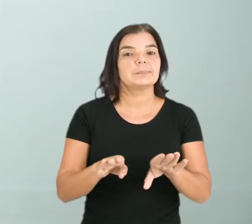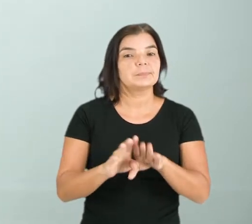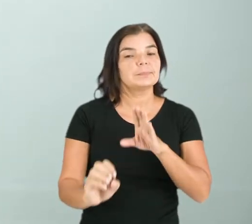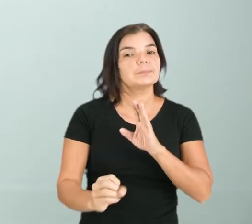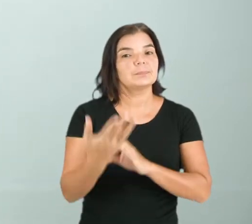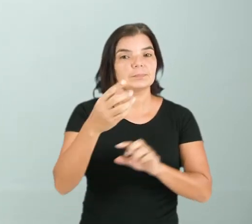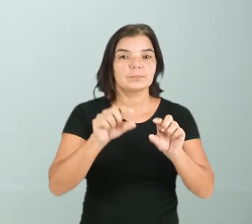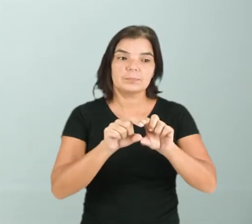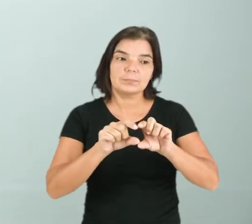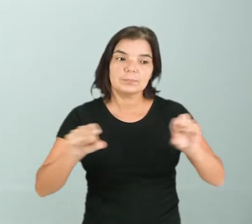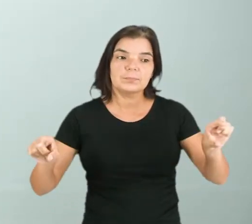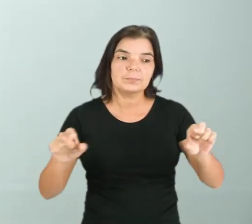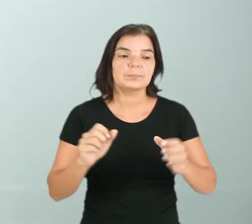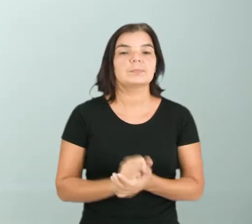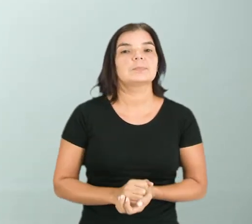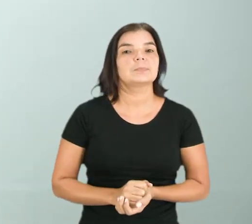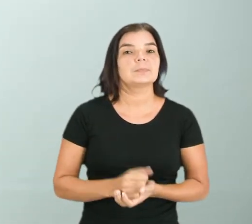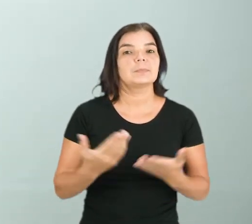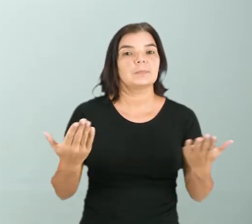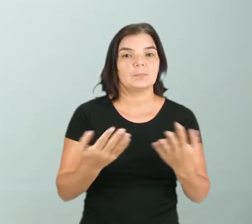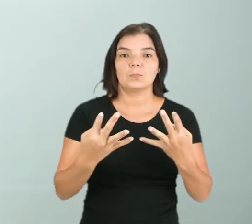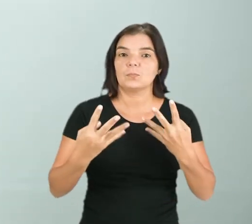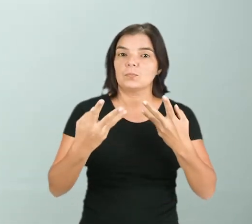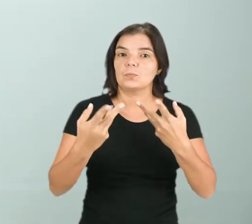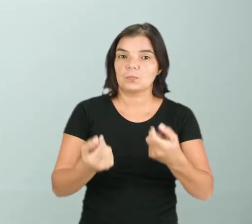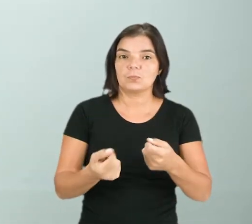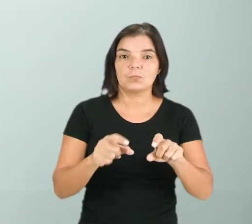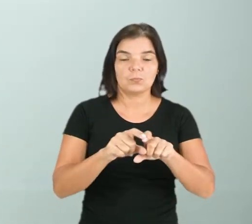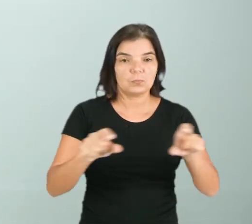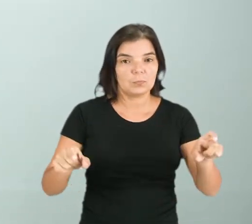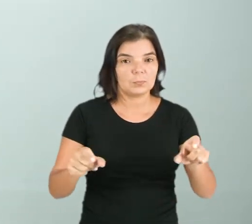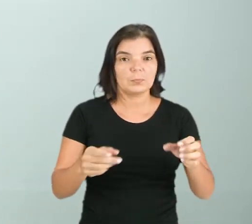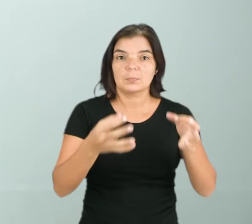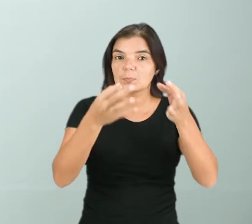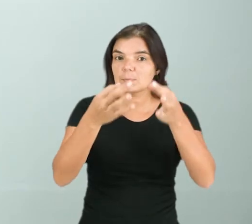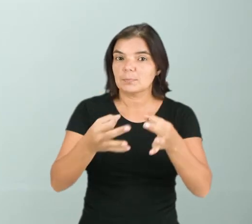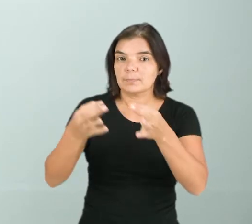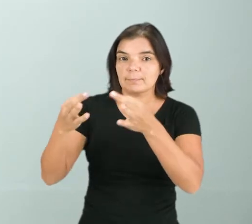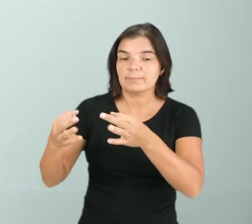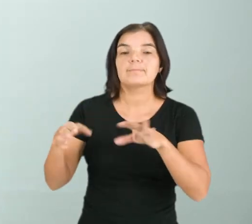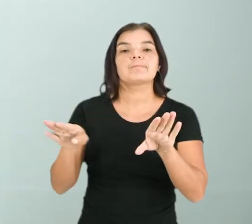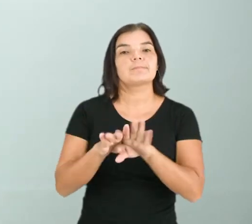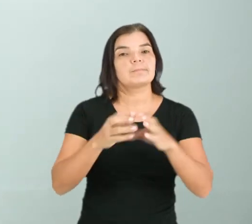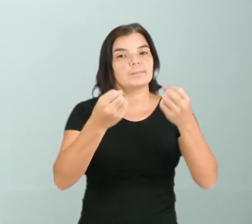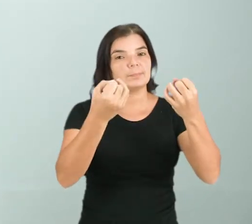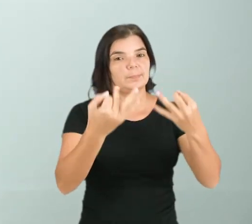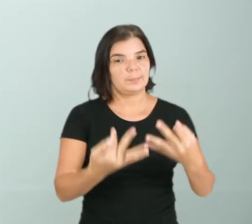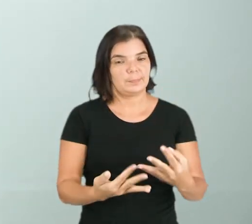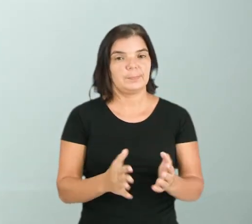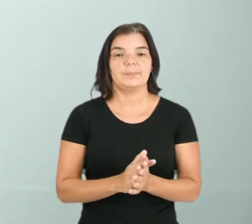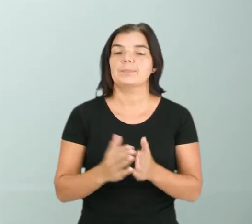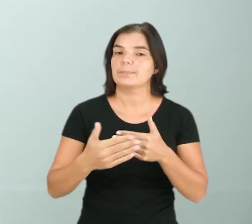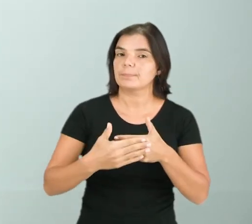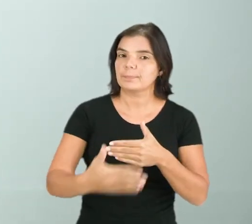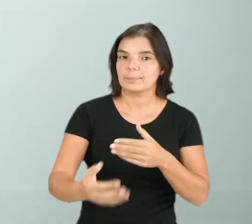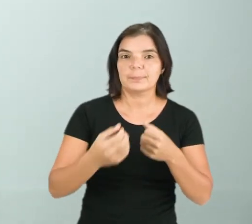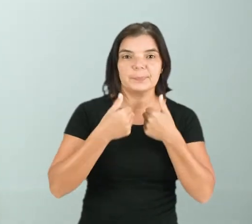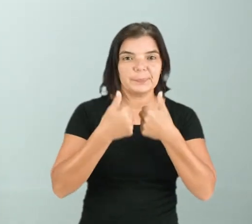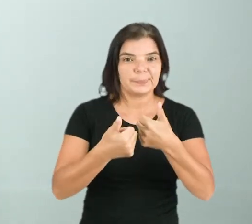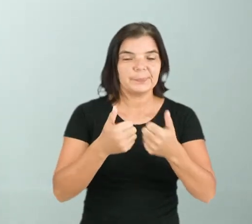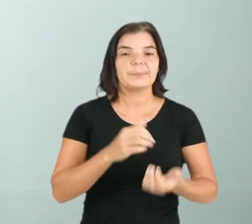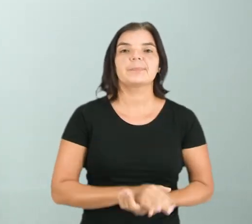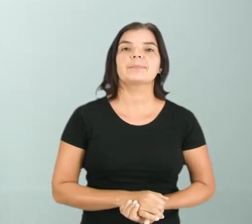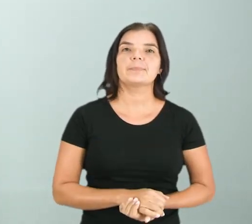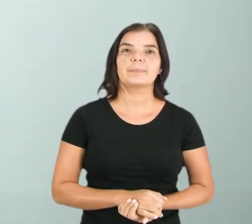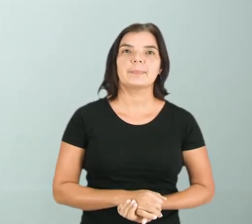com as medidas. Agora todas são medidas padronizadas, que nós vamos ver também explicar isso mais à frente. Tudo bem até